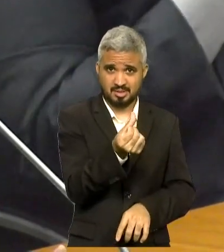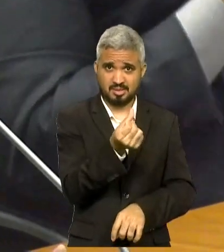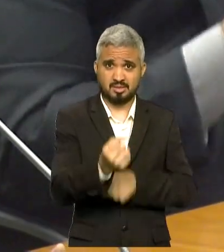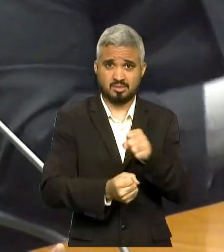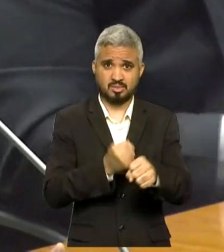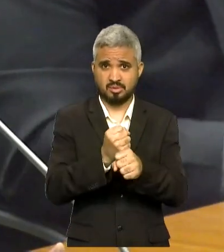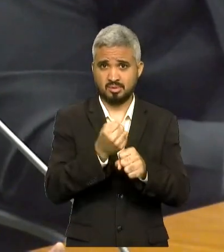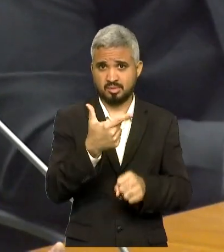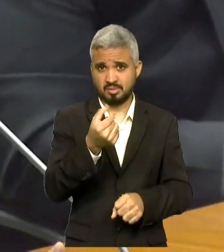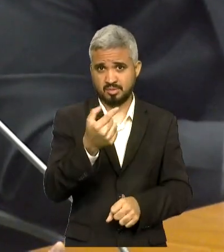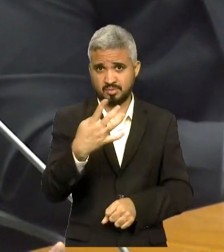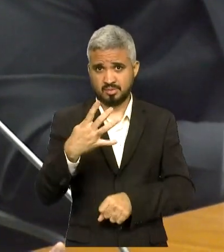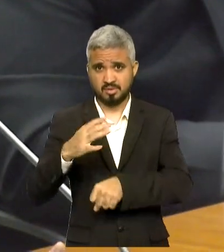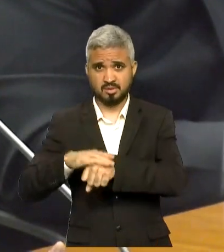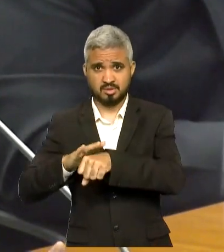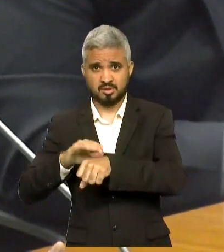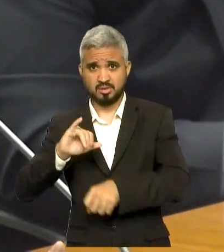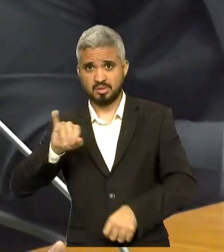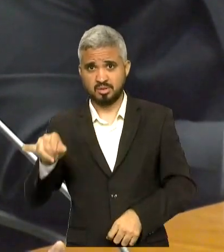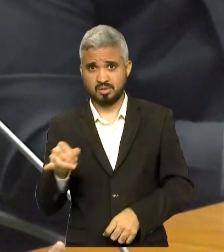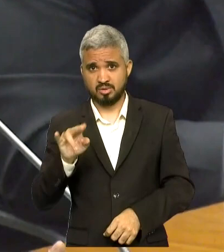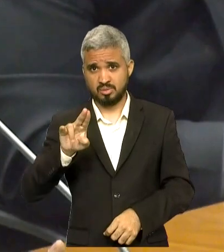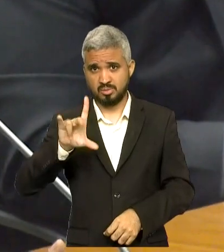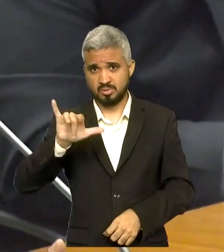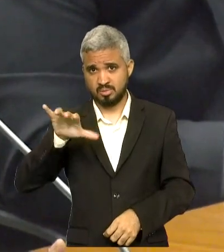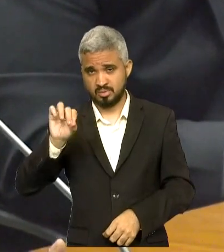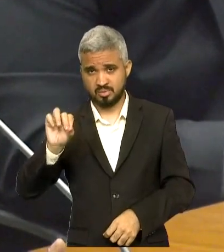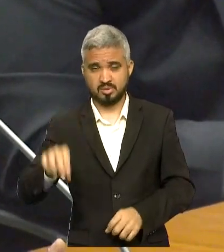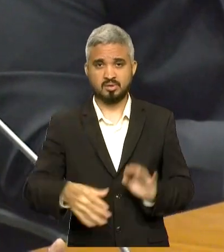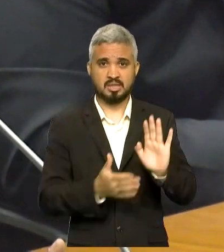e 066/2024, de autoria do deputado Júlio Mendonça. Indicações número